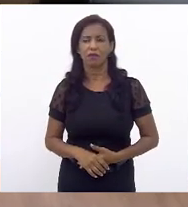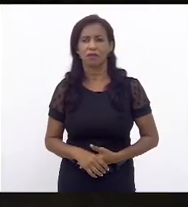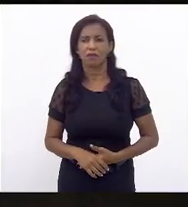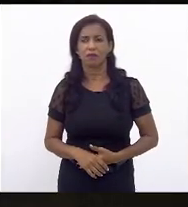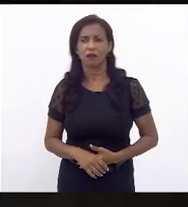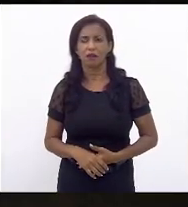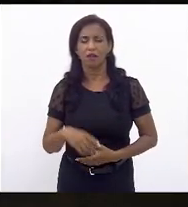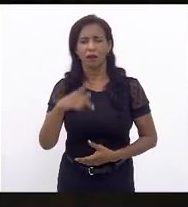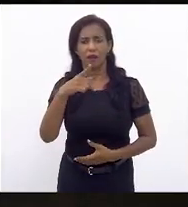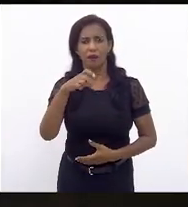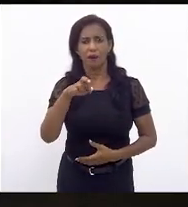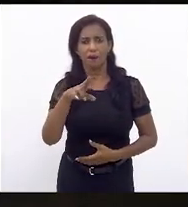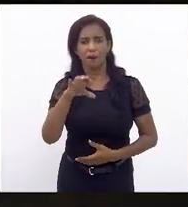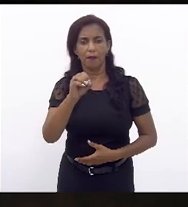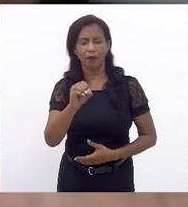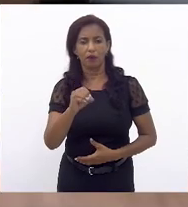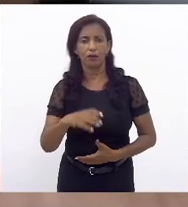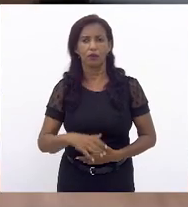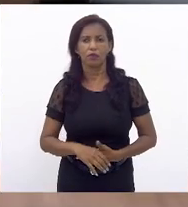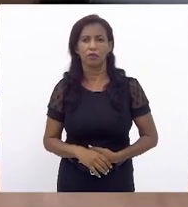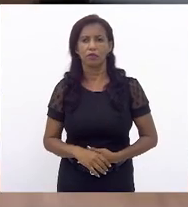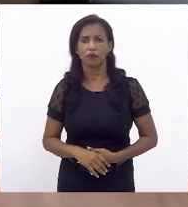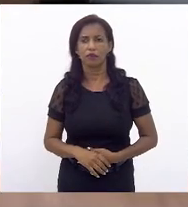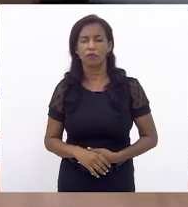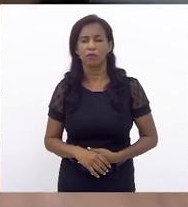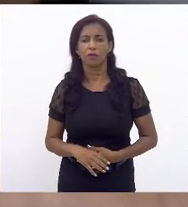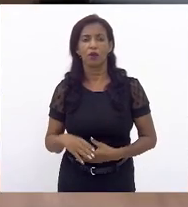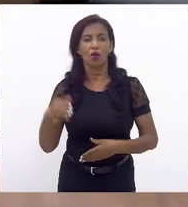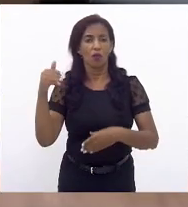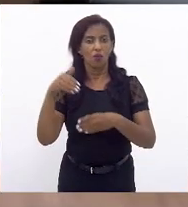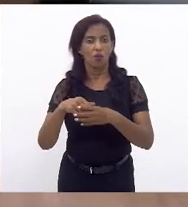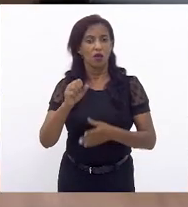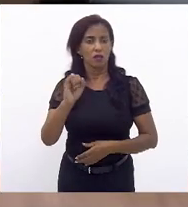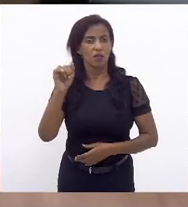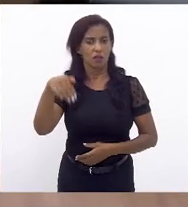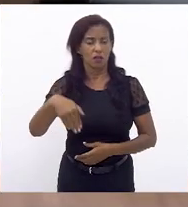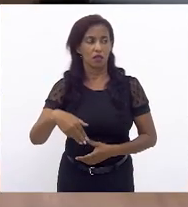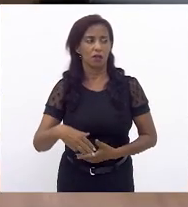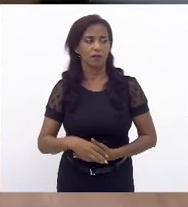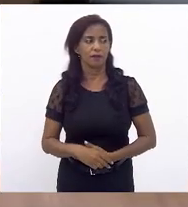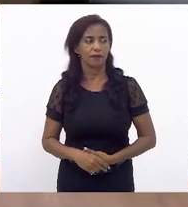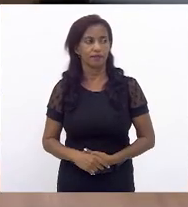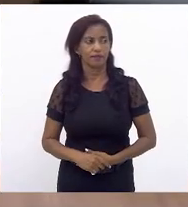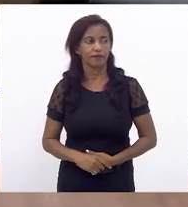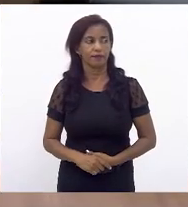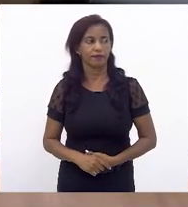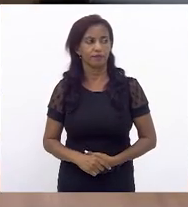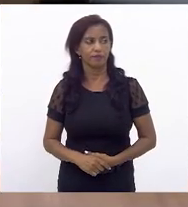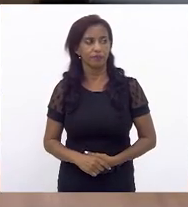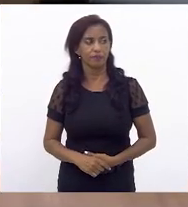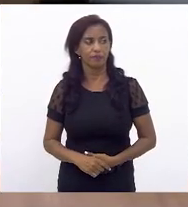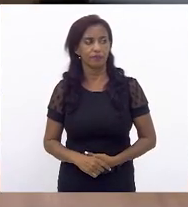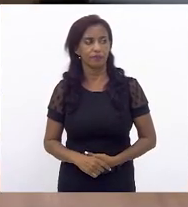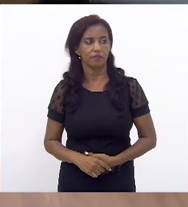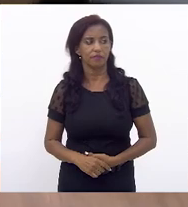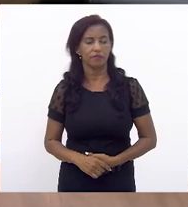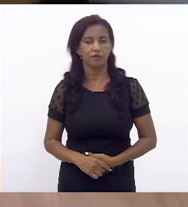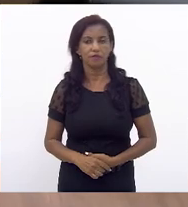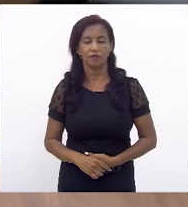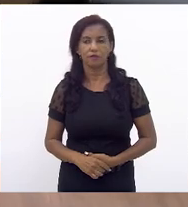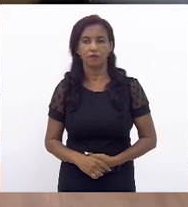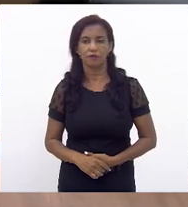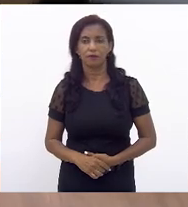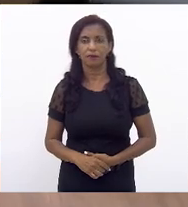Deputado Pedro Ricardo. Como meu vota? Voto é sim, presidente. Voto sim, presidente. Boa tarde aí,